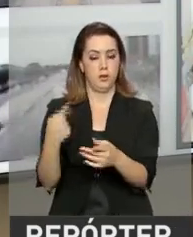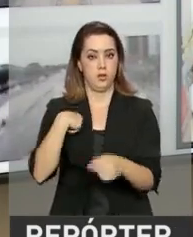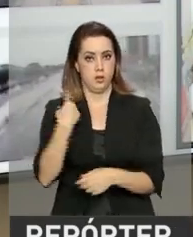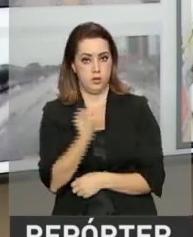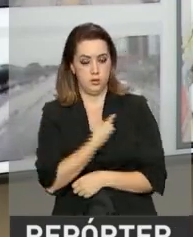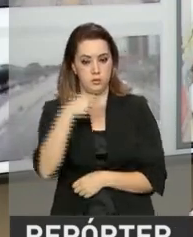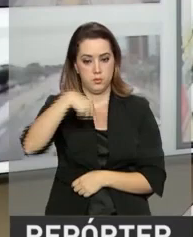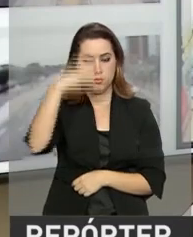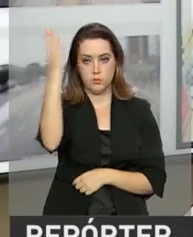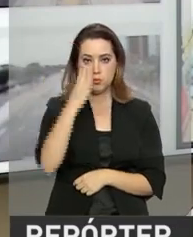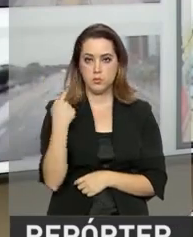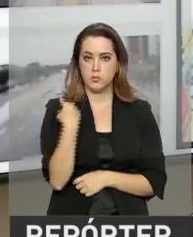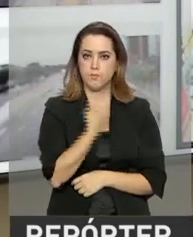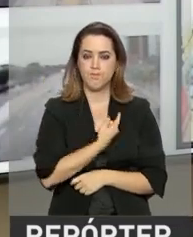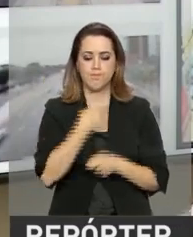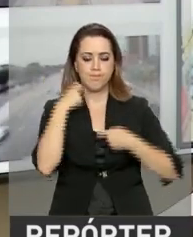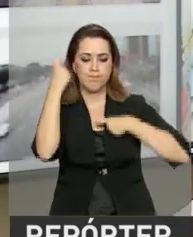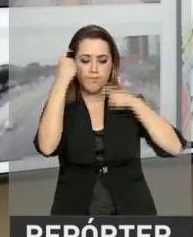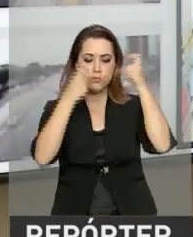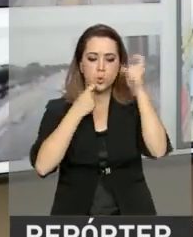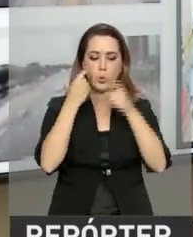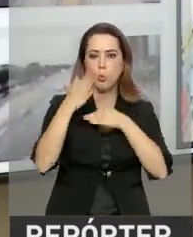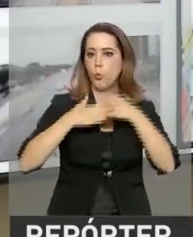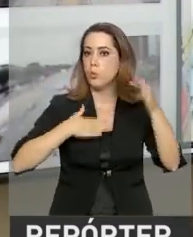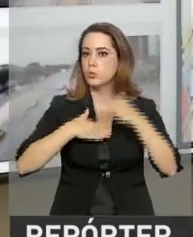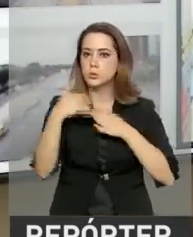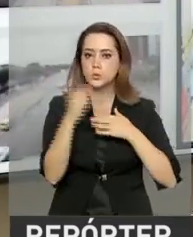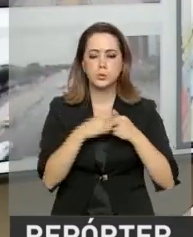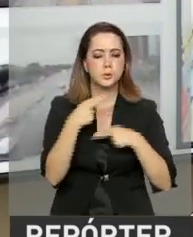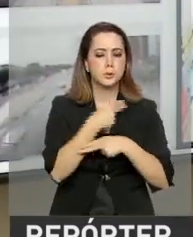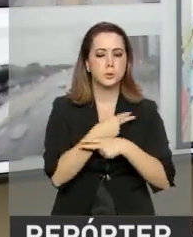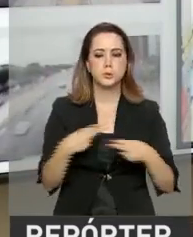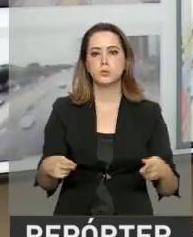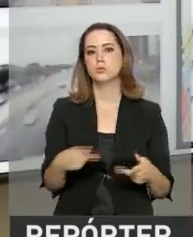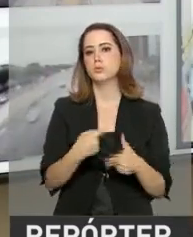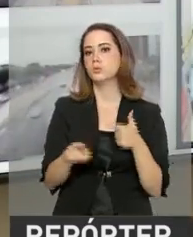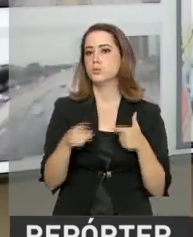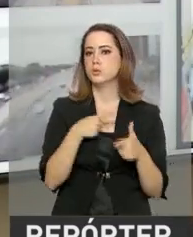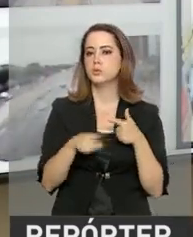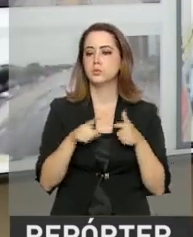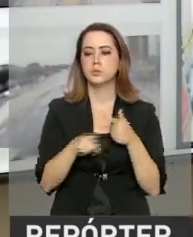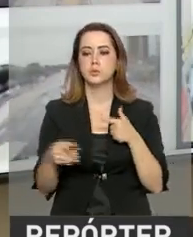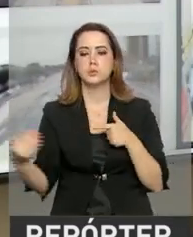nossa parte, a nossa preocupação é com qualquer evento, seja ele de qualquer